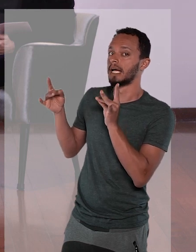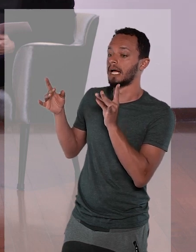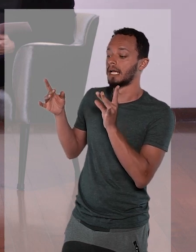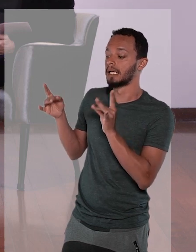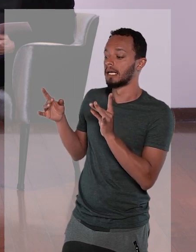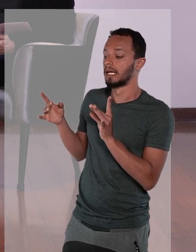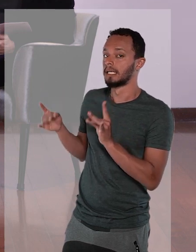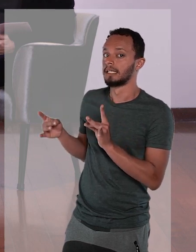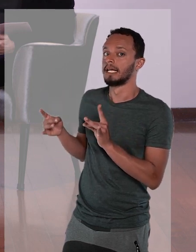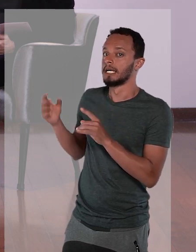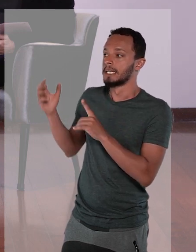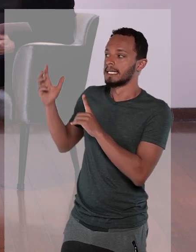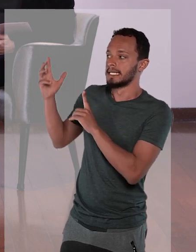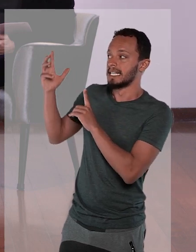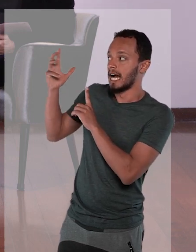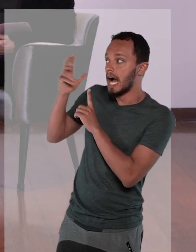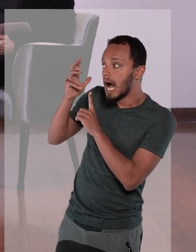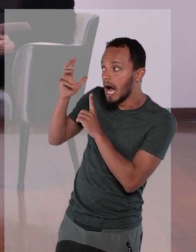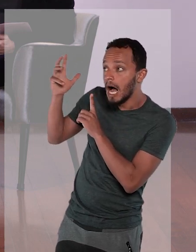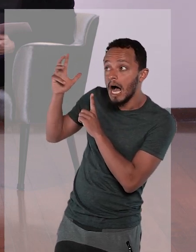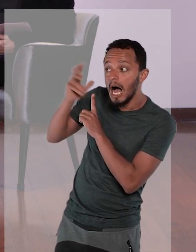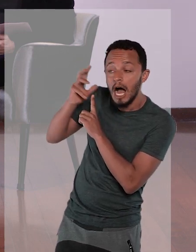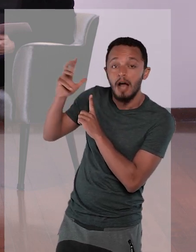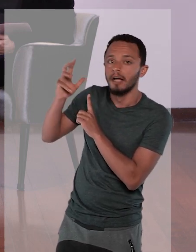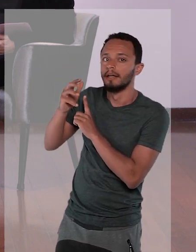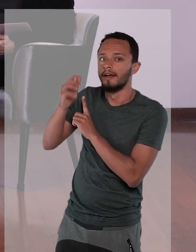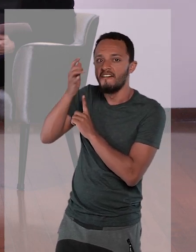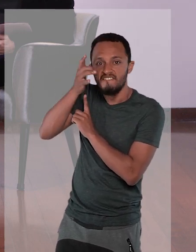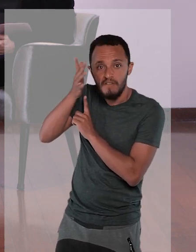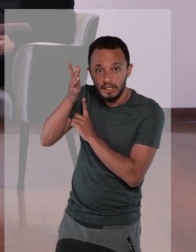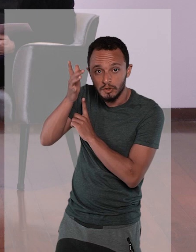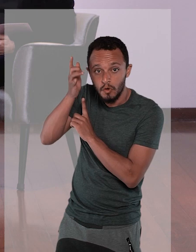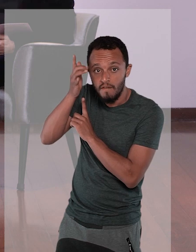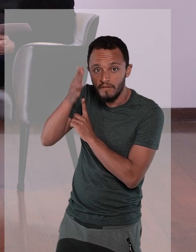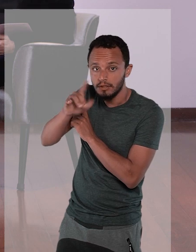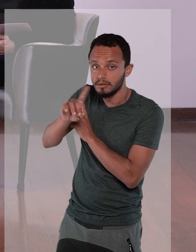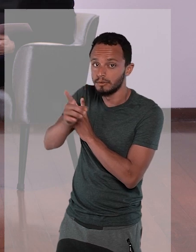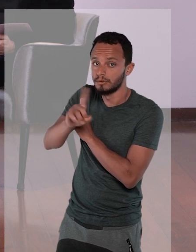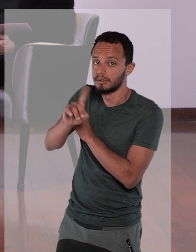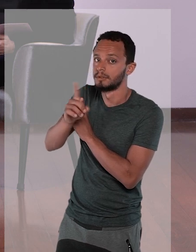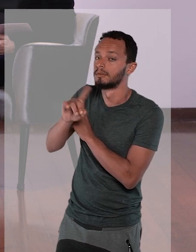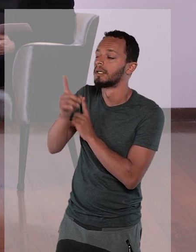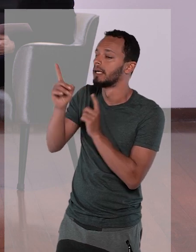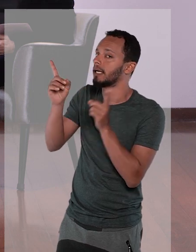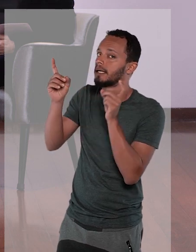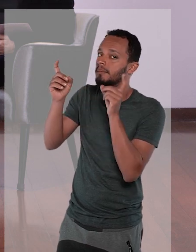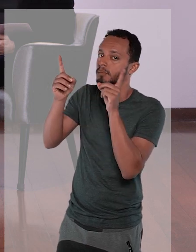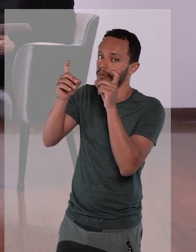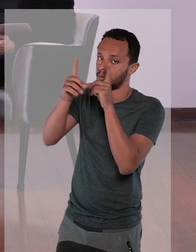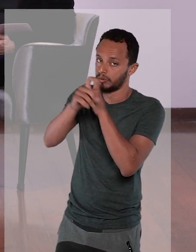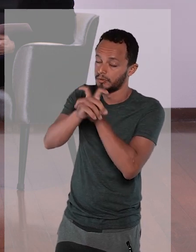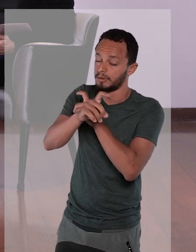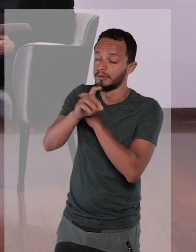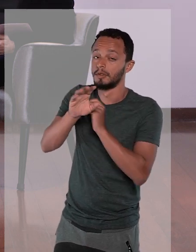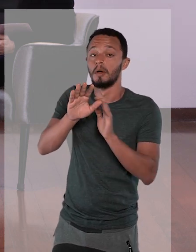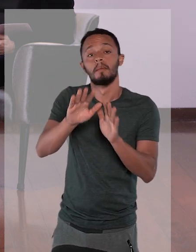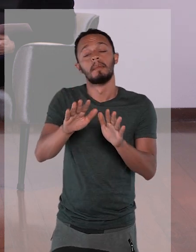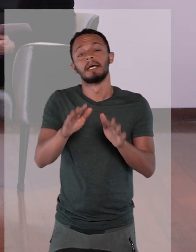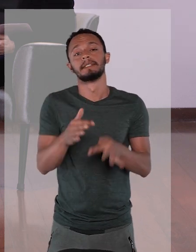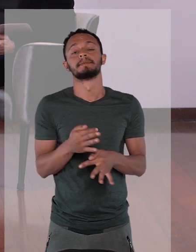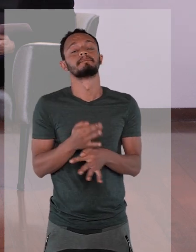As pressões, enfim, não foi fácil, né, Carlos? Assim, tudo que a gente viveu não foi. Mas estamos